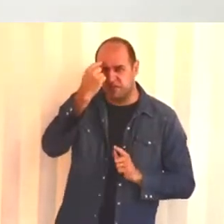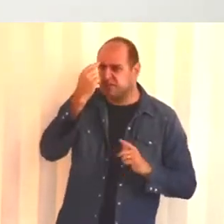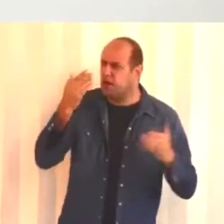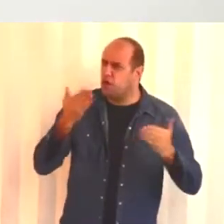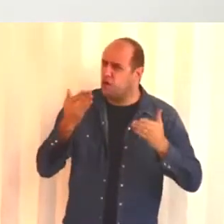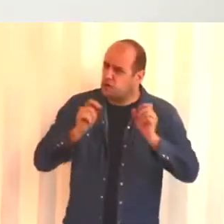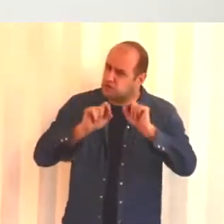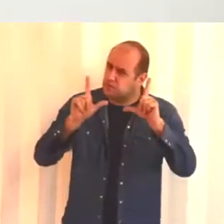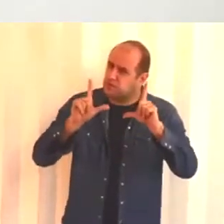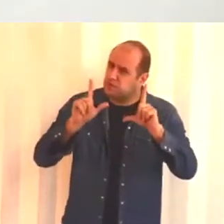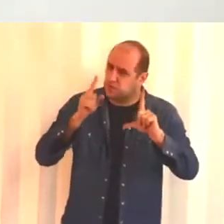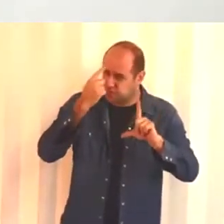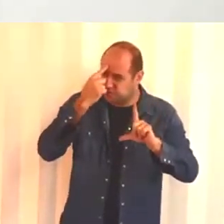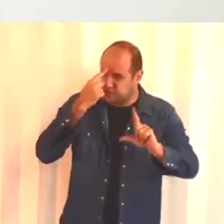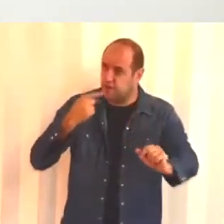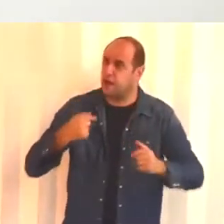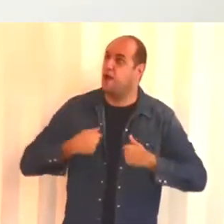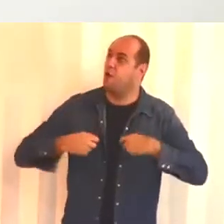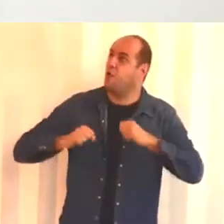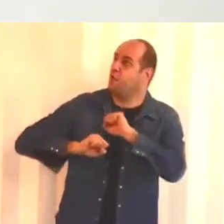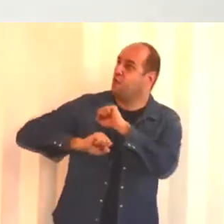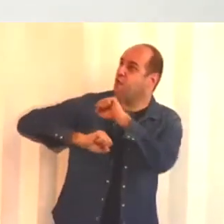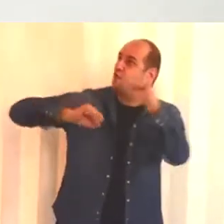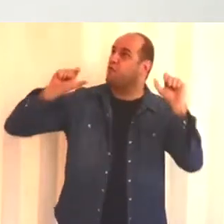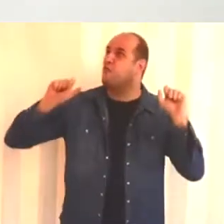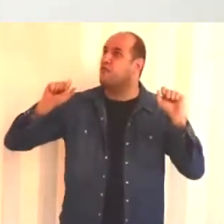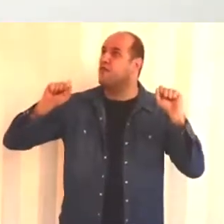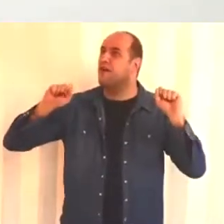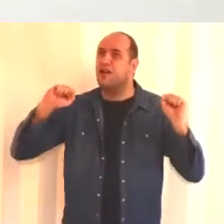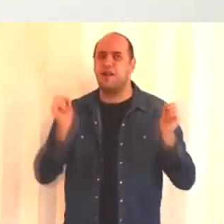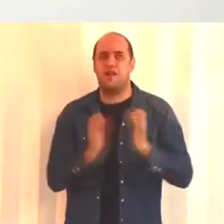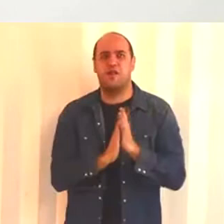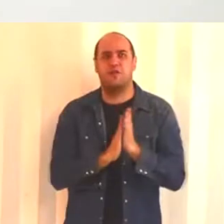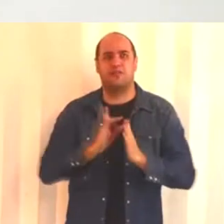nesta manhã, dizer assim: eu acordei hoje louvando a Deus.